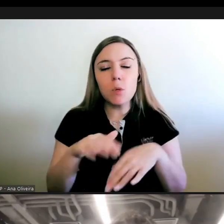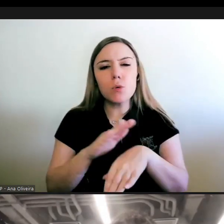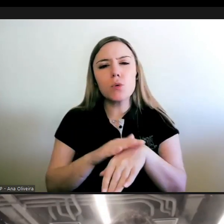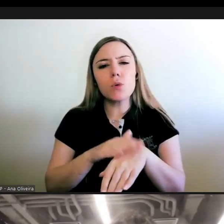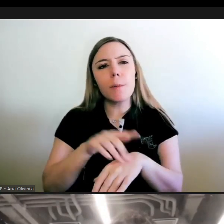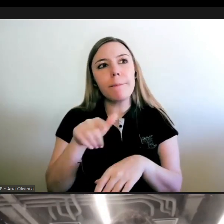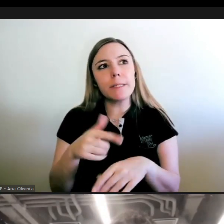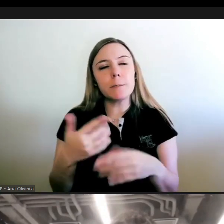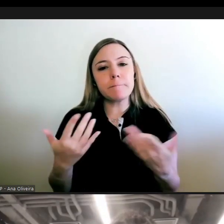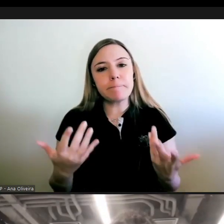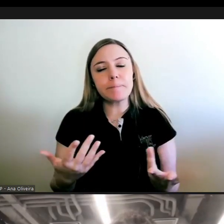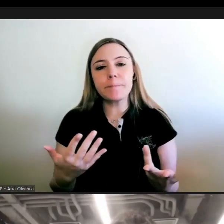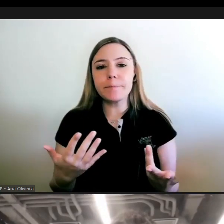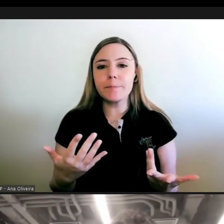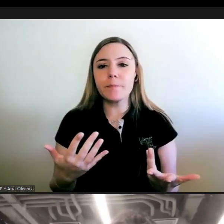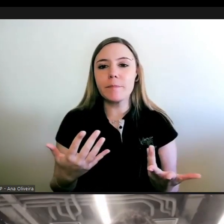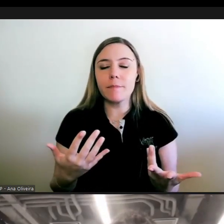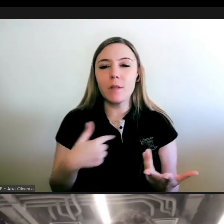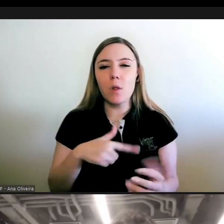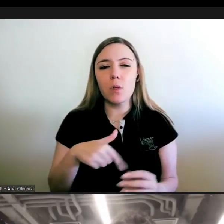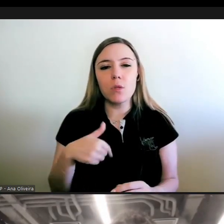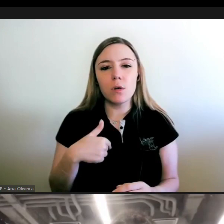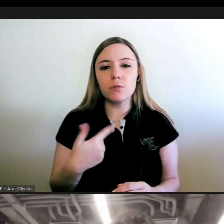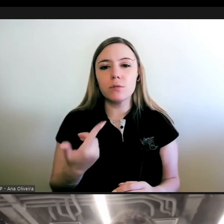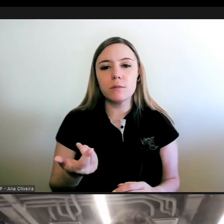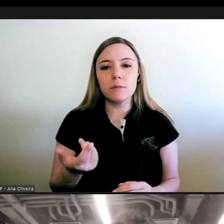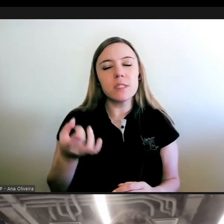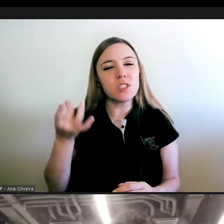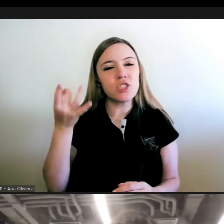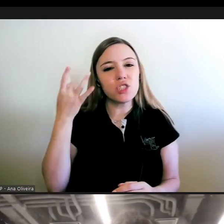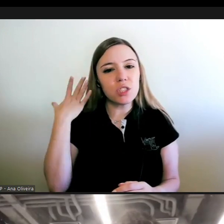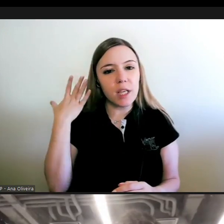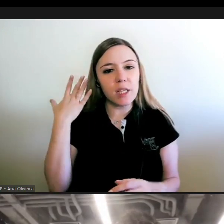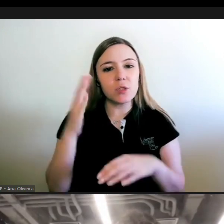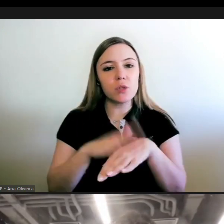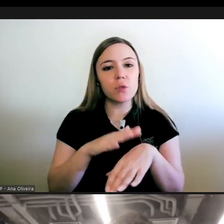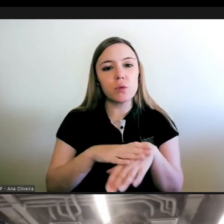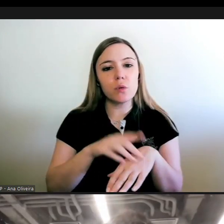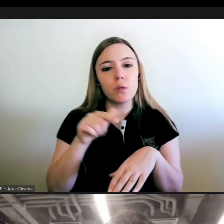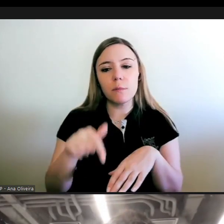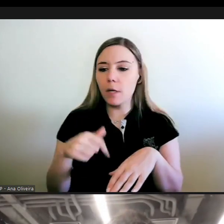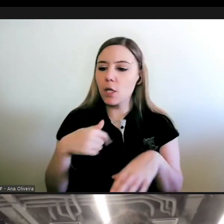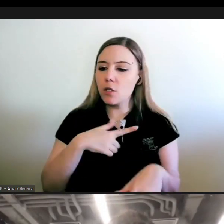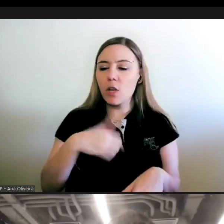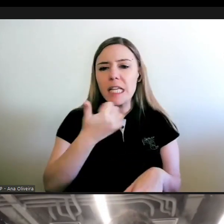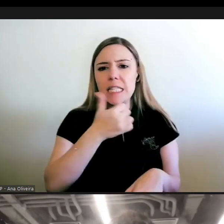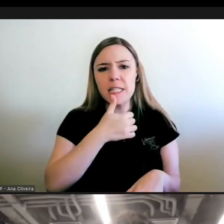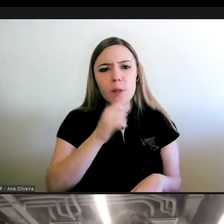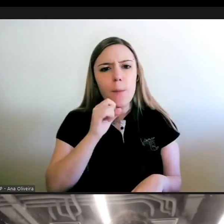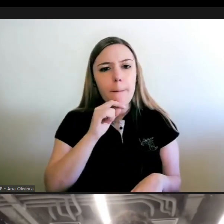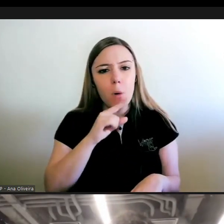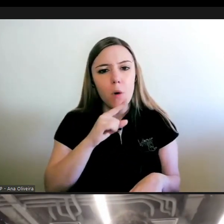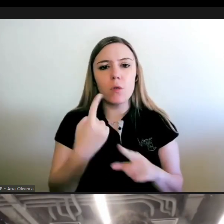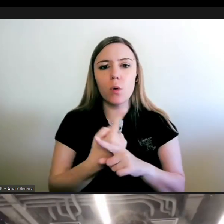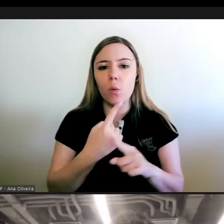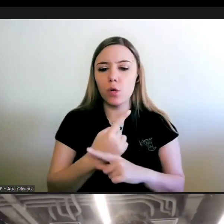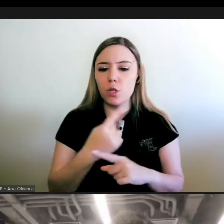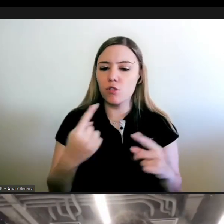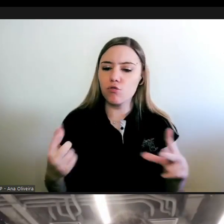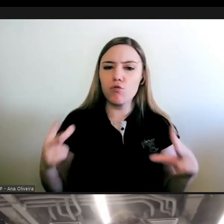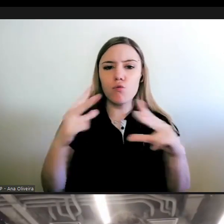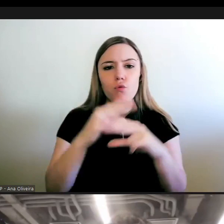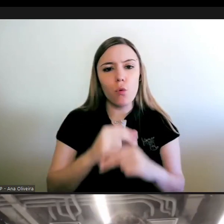sentir ou por nos esquecermos que ainda assim temos um espaço de decisão e de inovação que